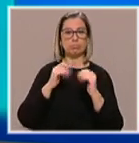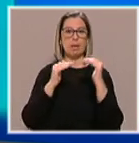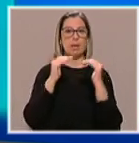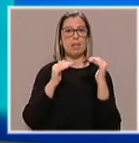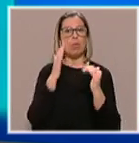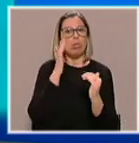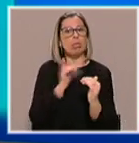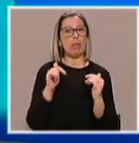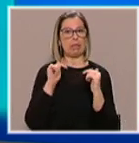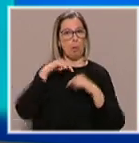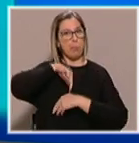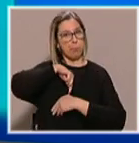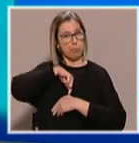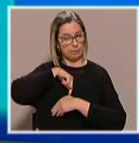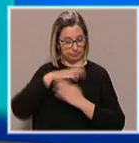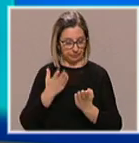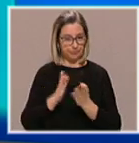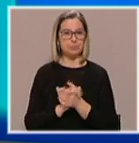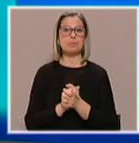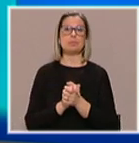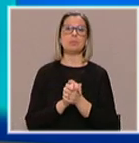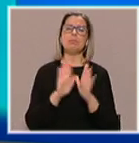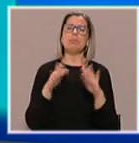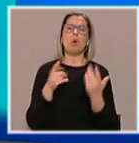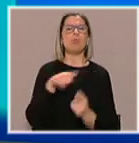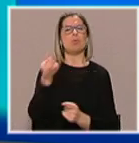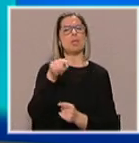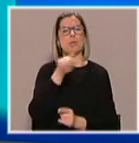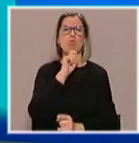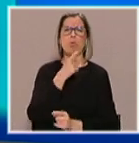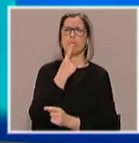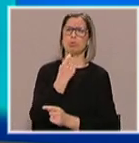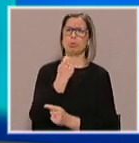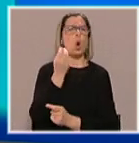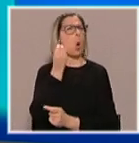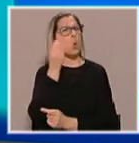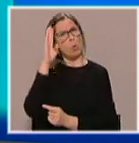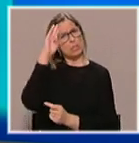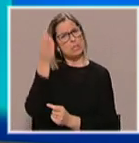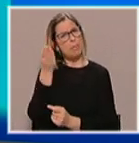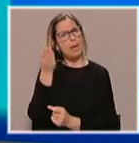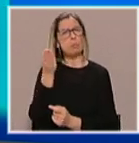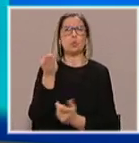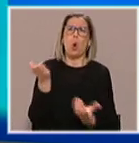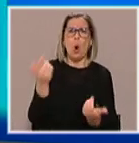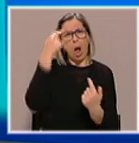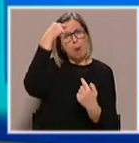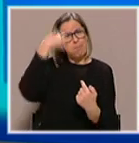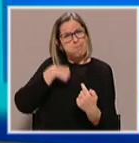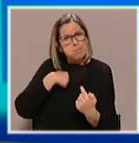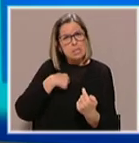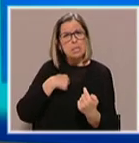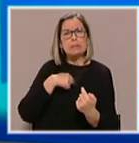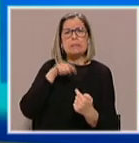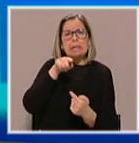externo. E agora pergunto a vocês, então e como é que nós sabemos, como é que nós temos a consciência